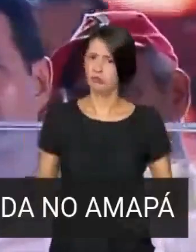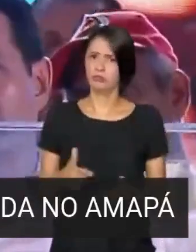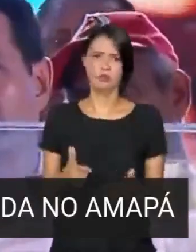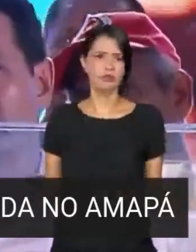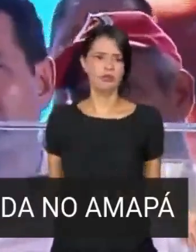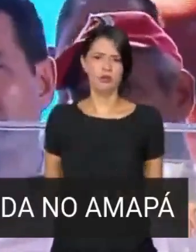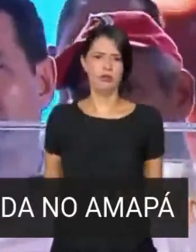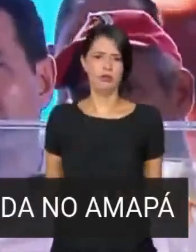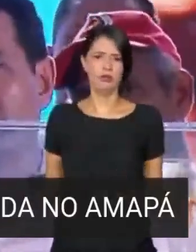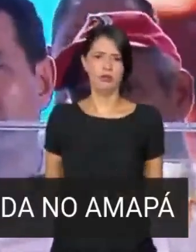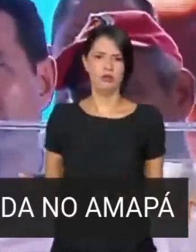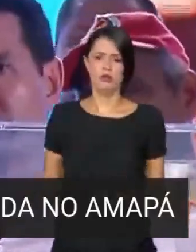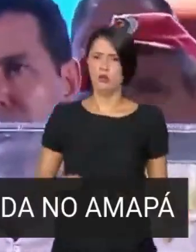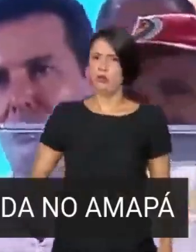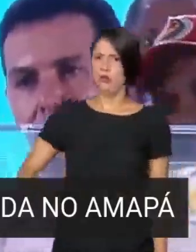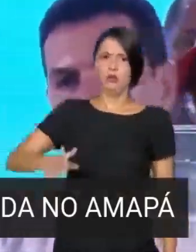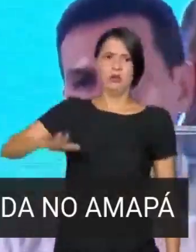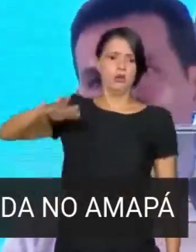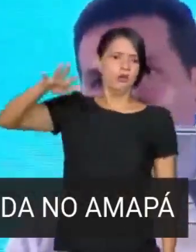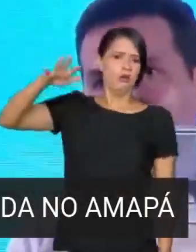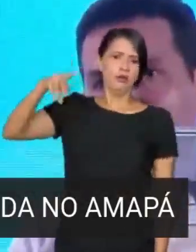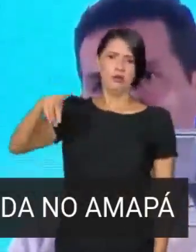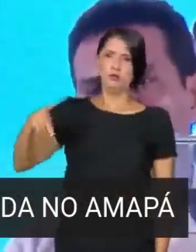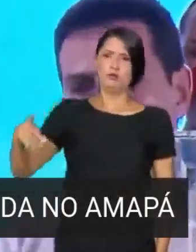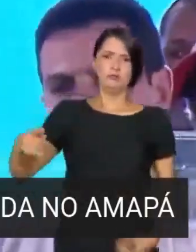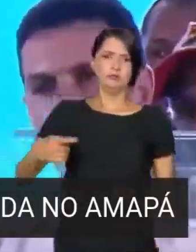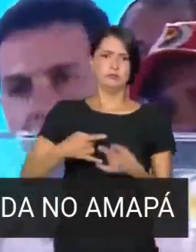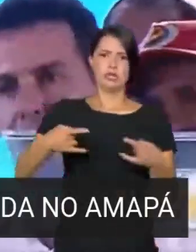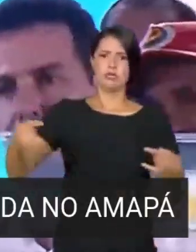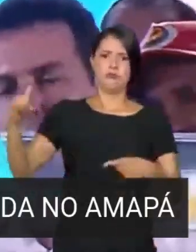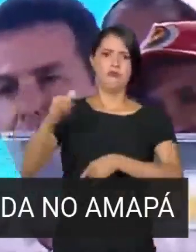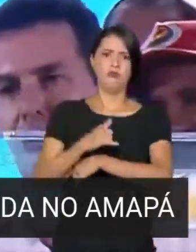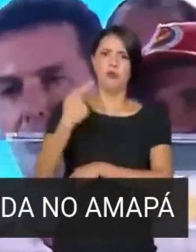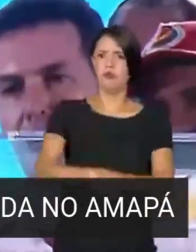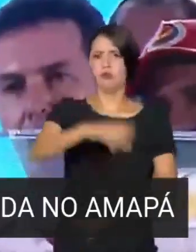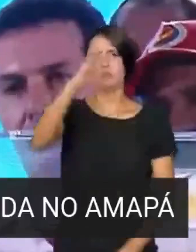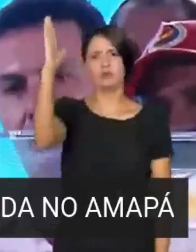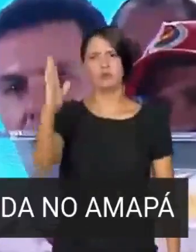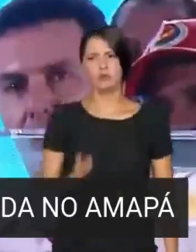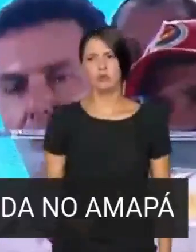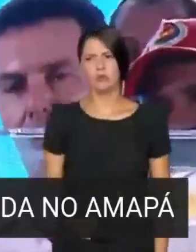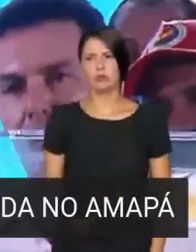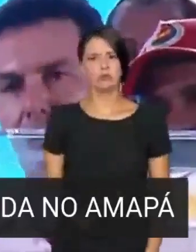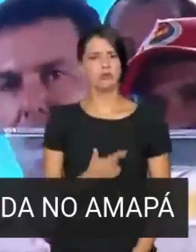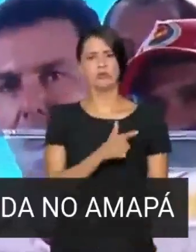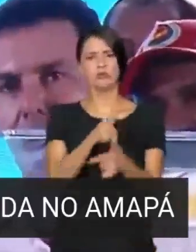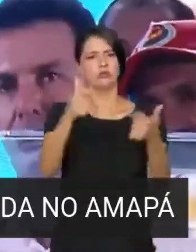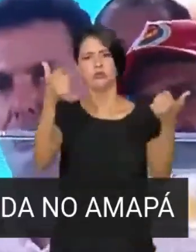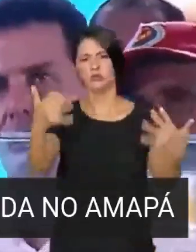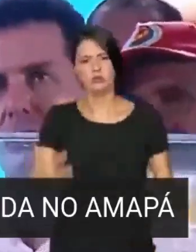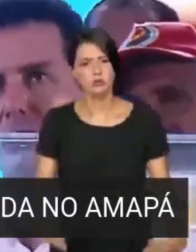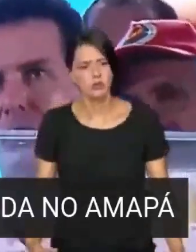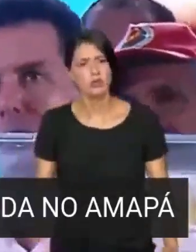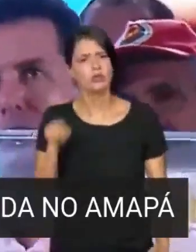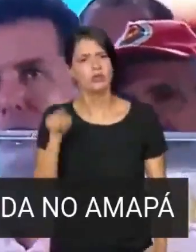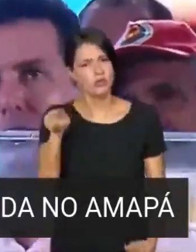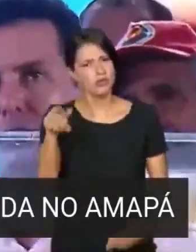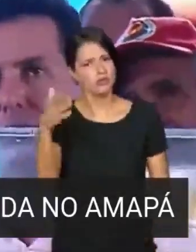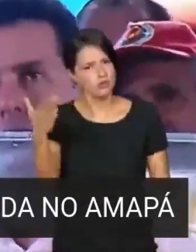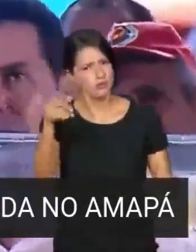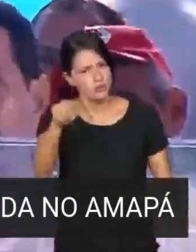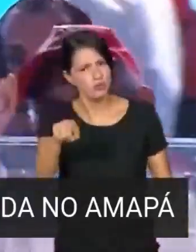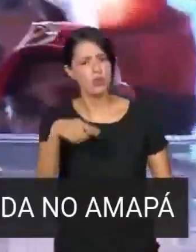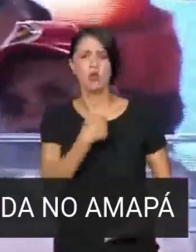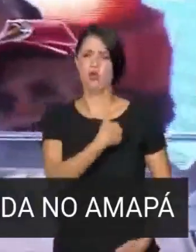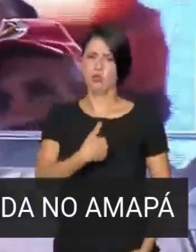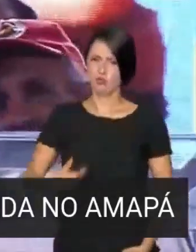o preço das passagens de avião nesse país. Não tem explicação. Essa é uma coisa que o